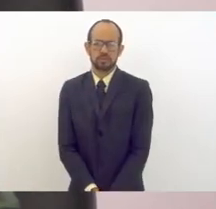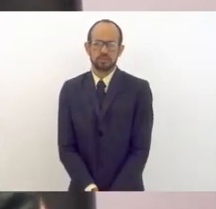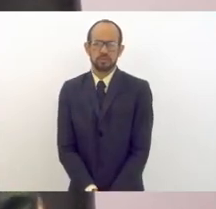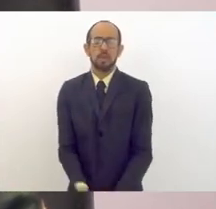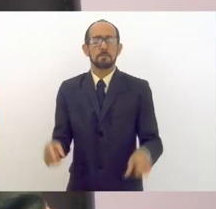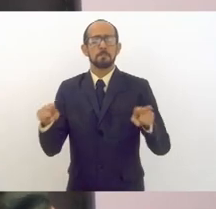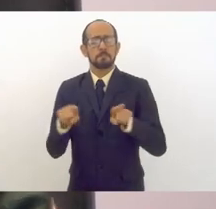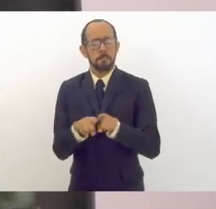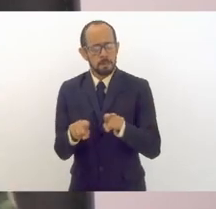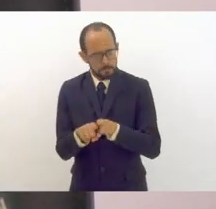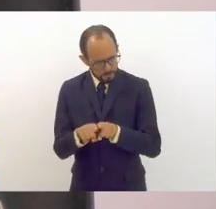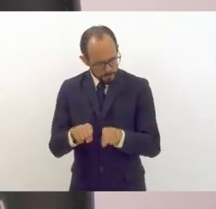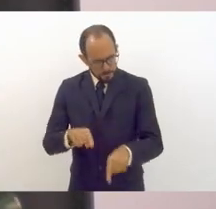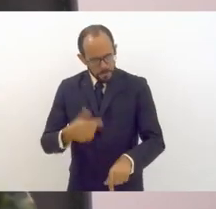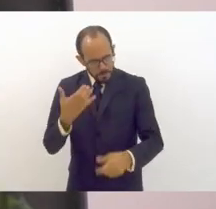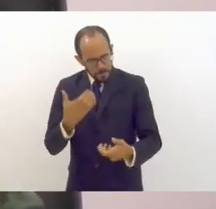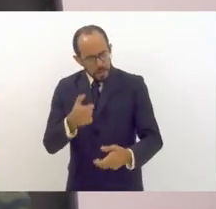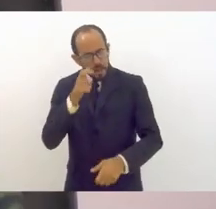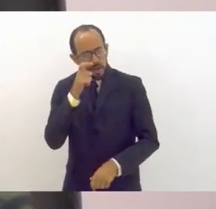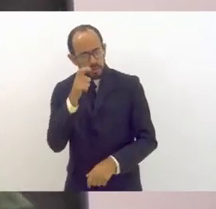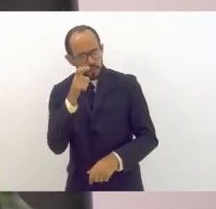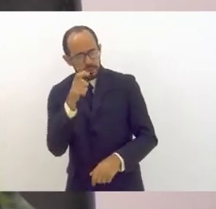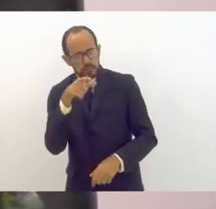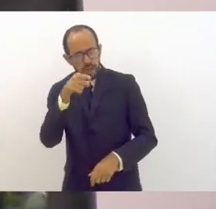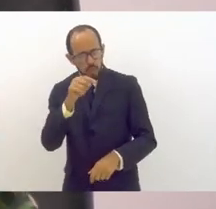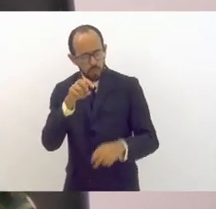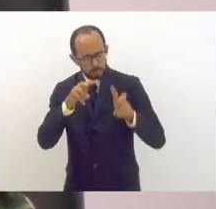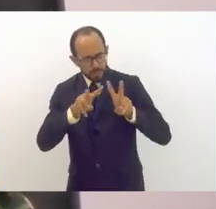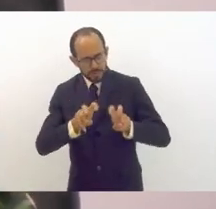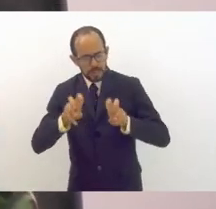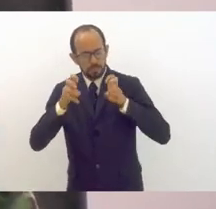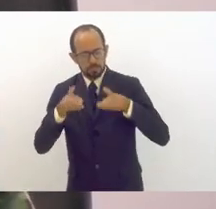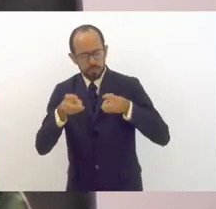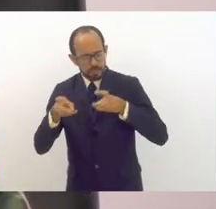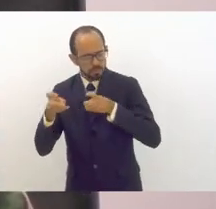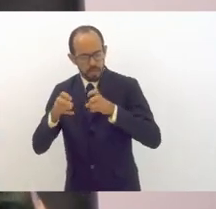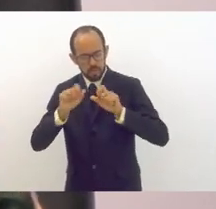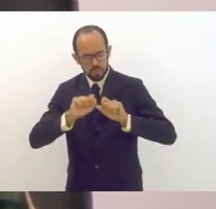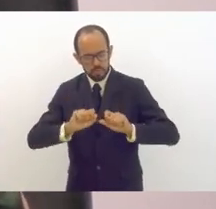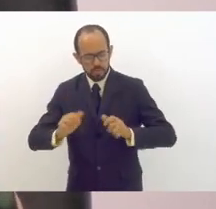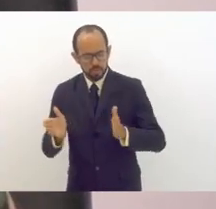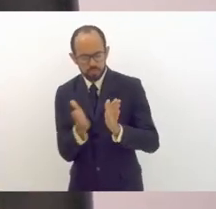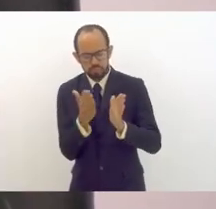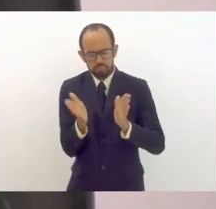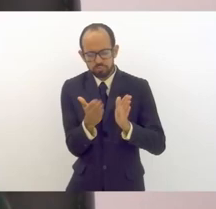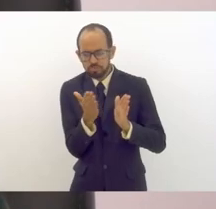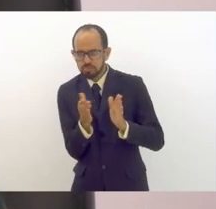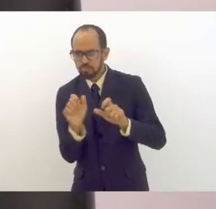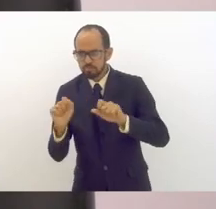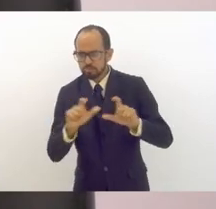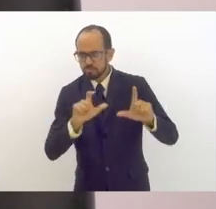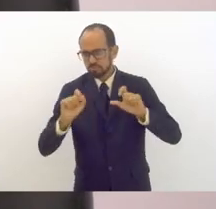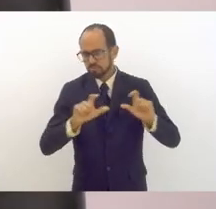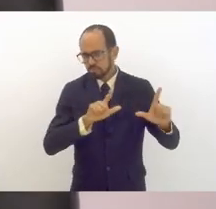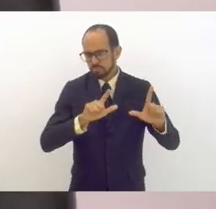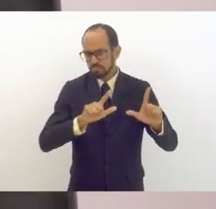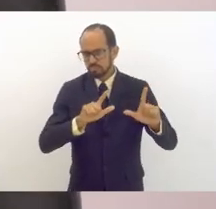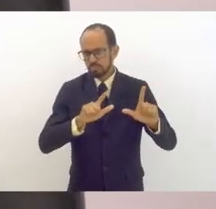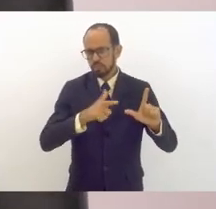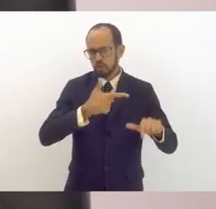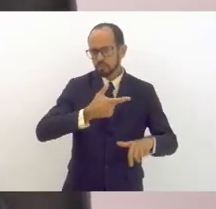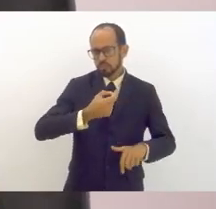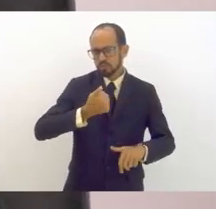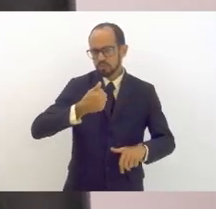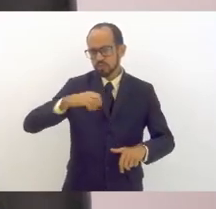Quero ainda chamar aqui a atenção, olhando os slides, numa coisa que eu achei curiosa. De 2019 para